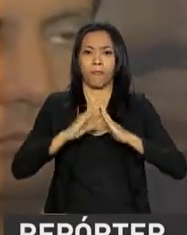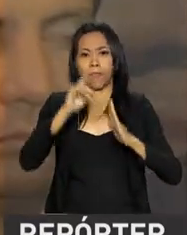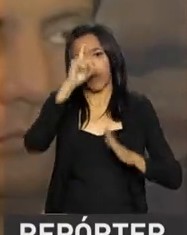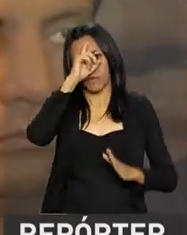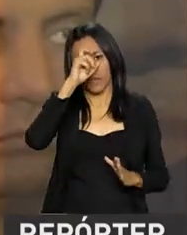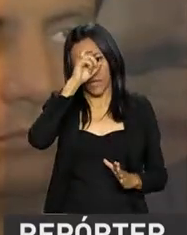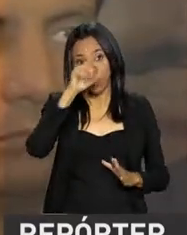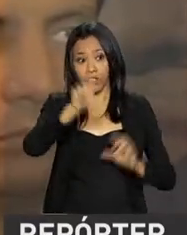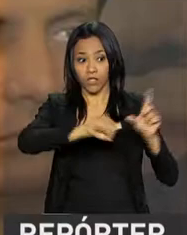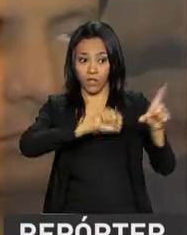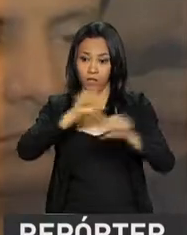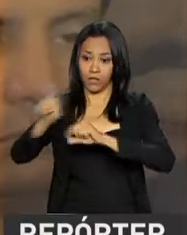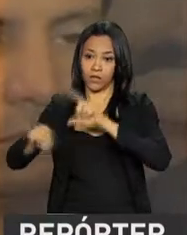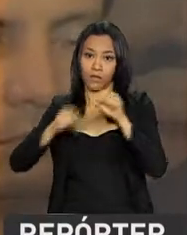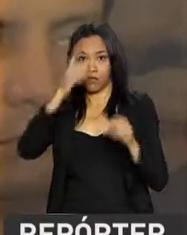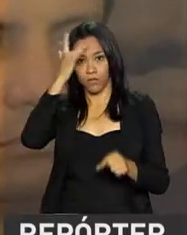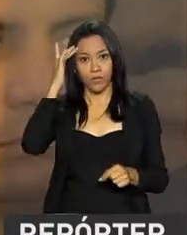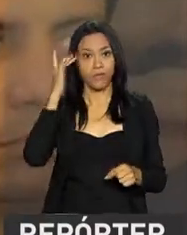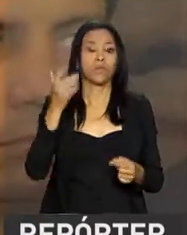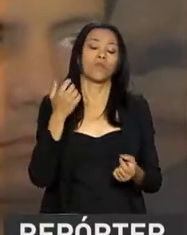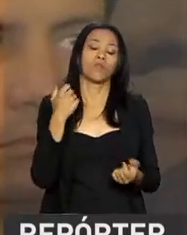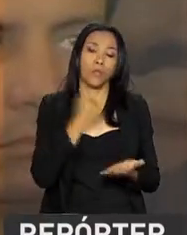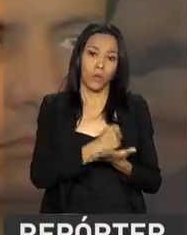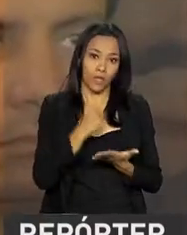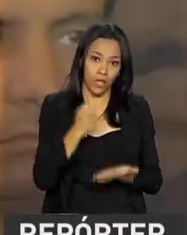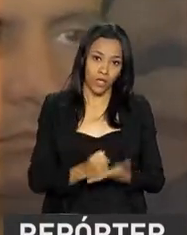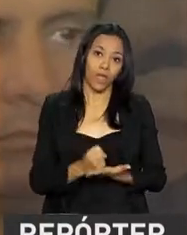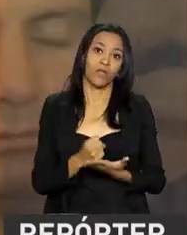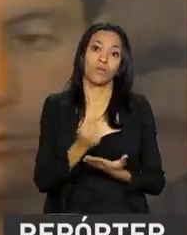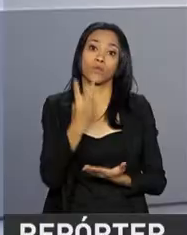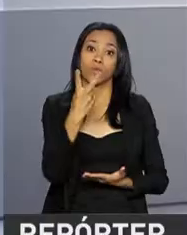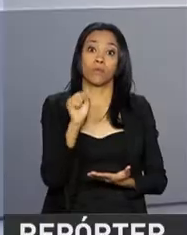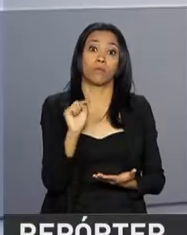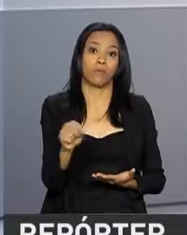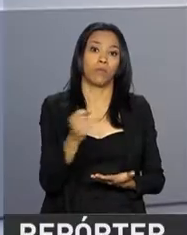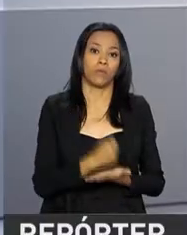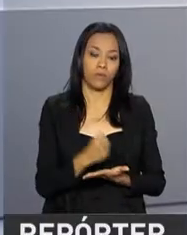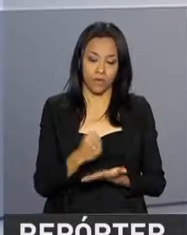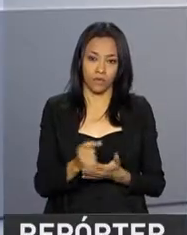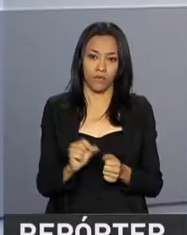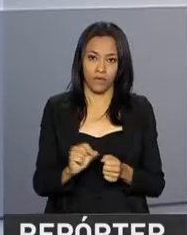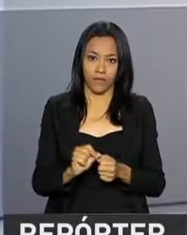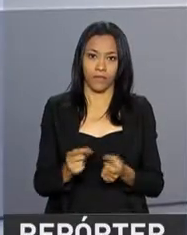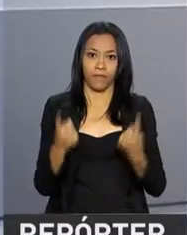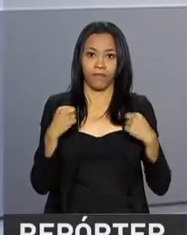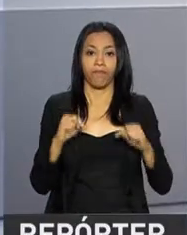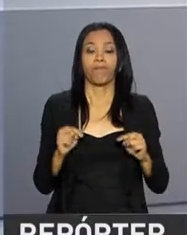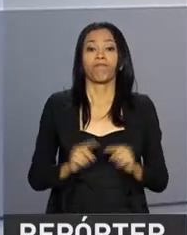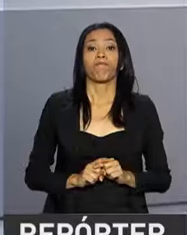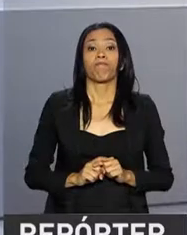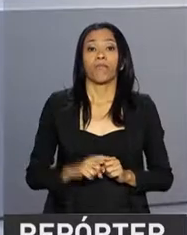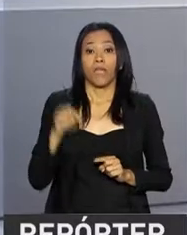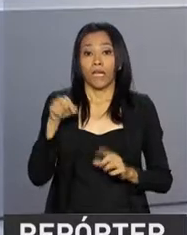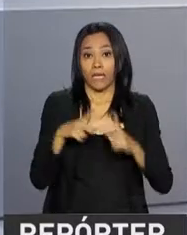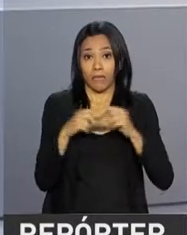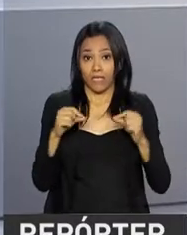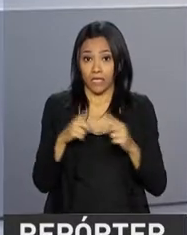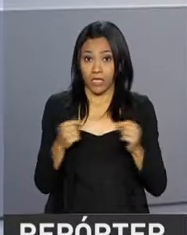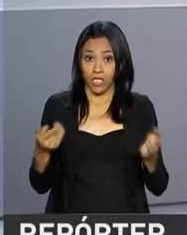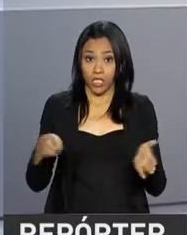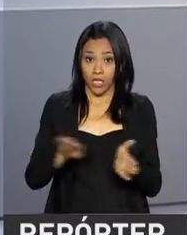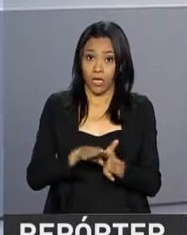essa especialização a partir de janeiro, com a renovação de 2 mil contratos. E em Brasília, a chegada de um novo aparelho